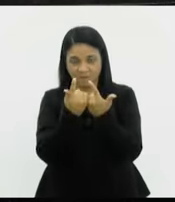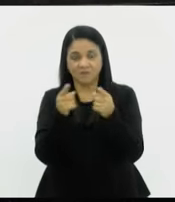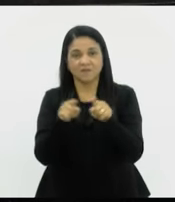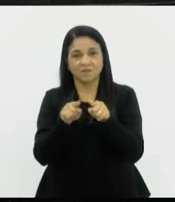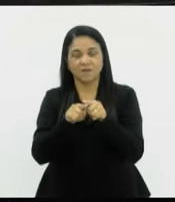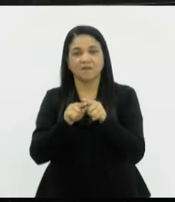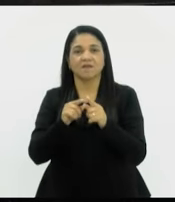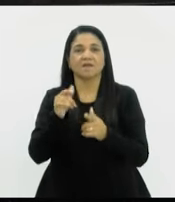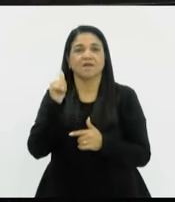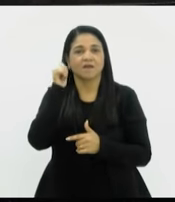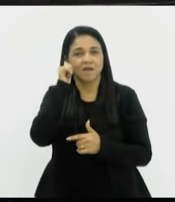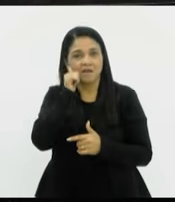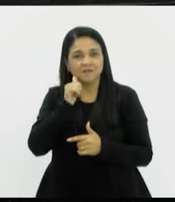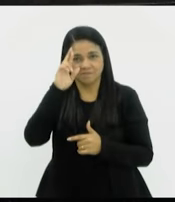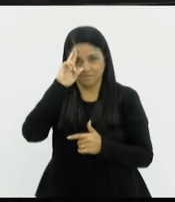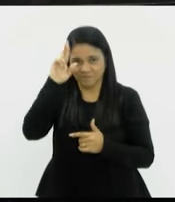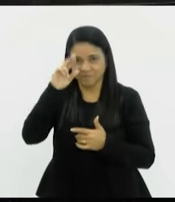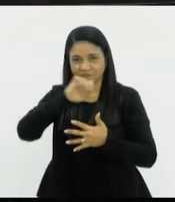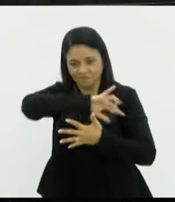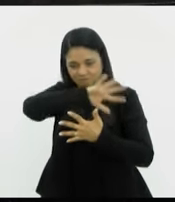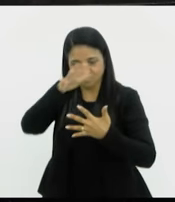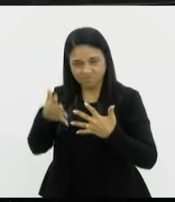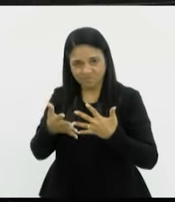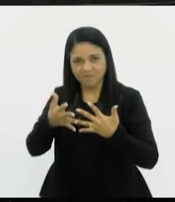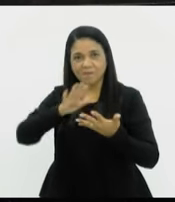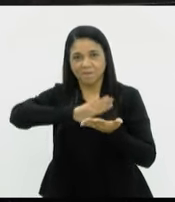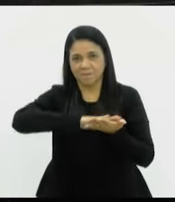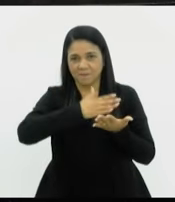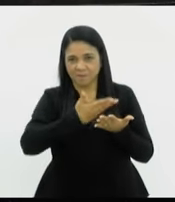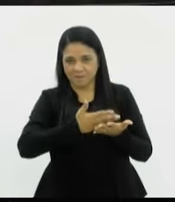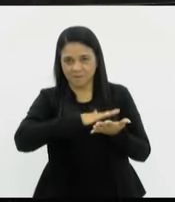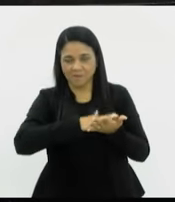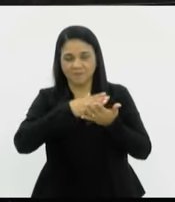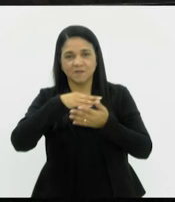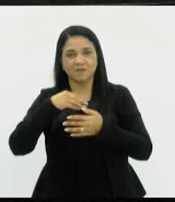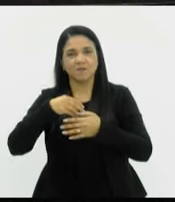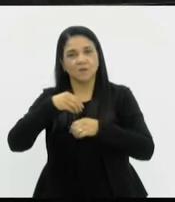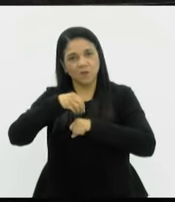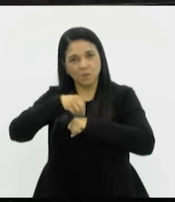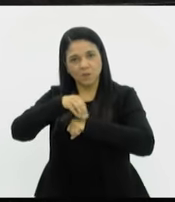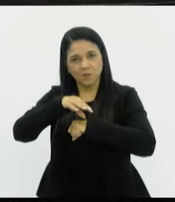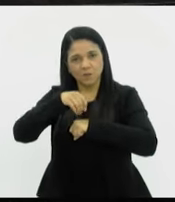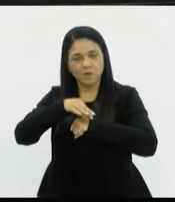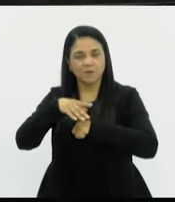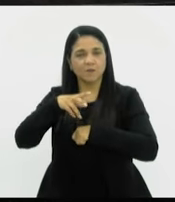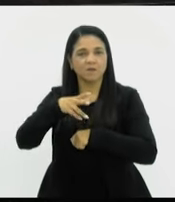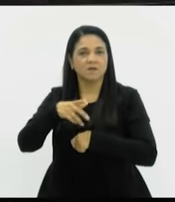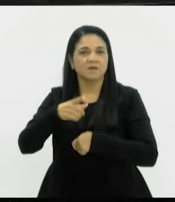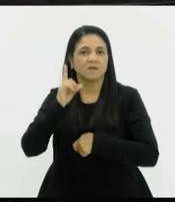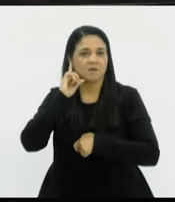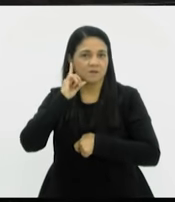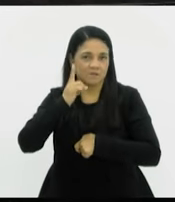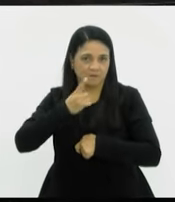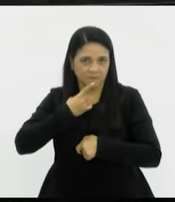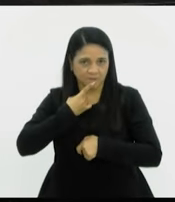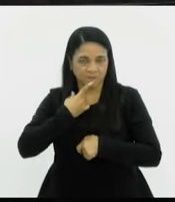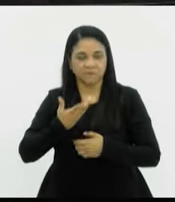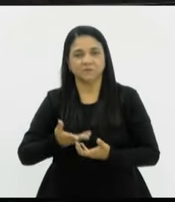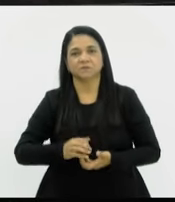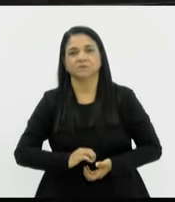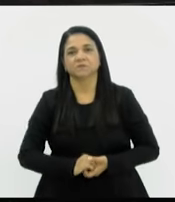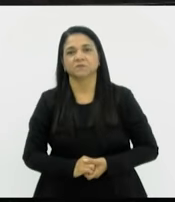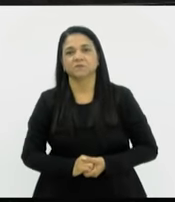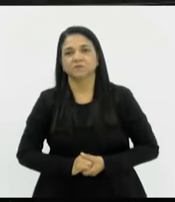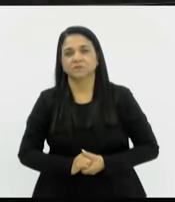senhora intérprete da língua de Libras, que leva a nossa voz aos deficientes auditivos.